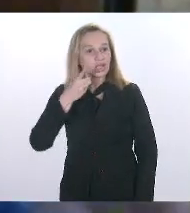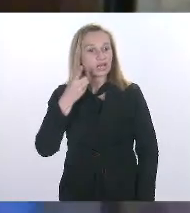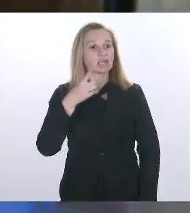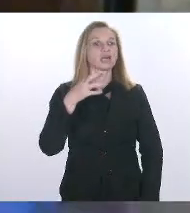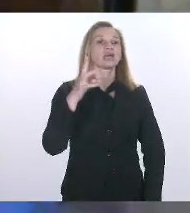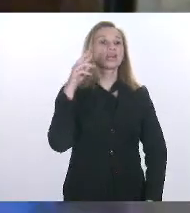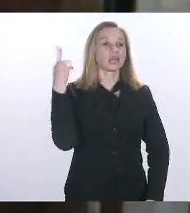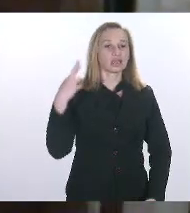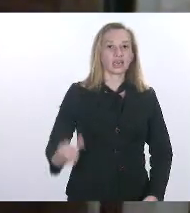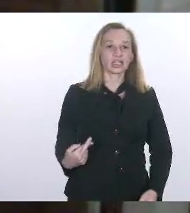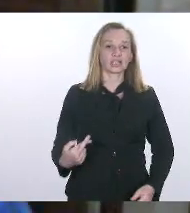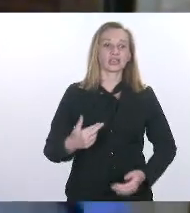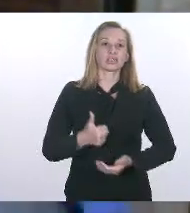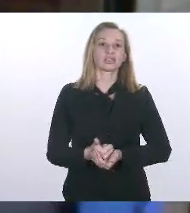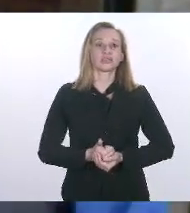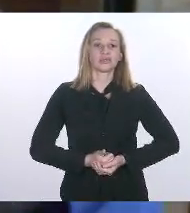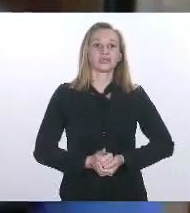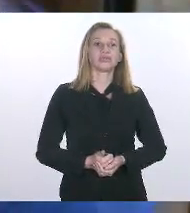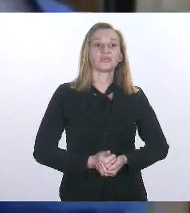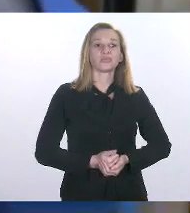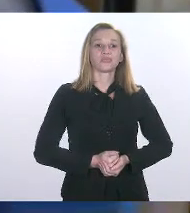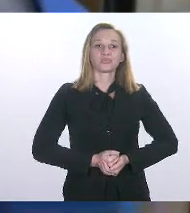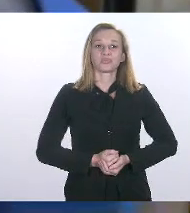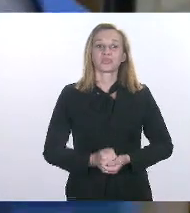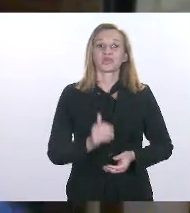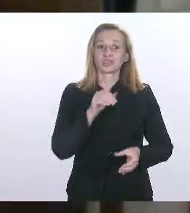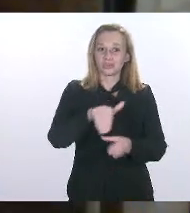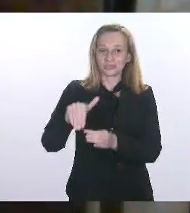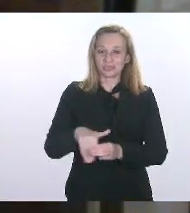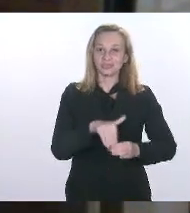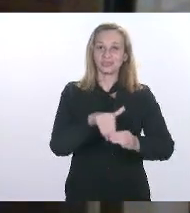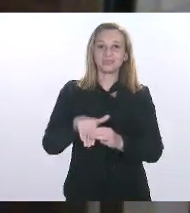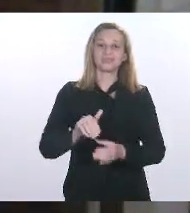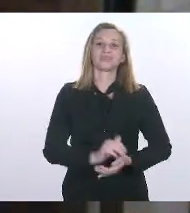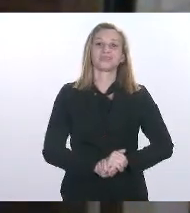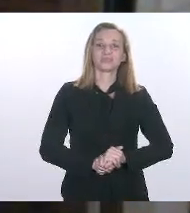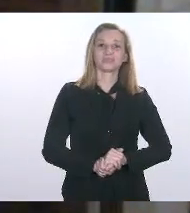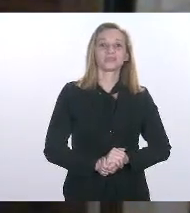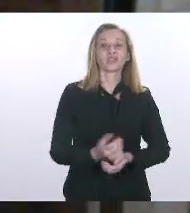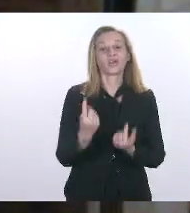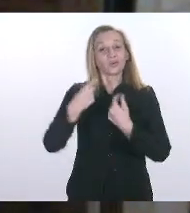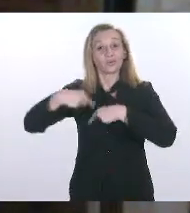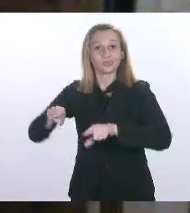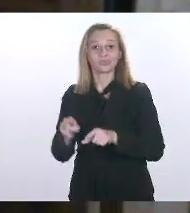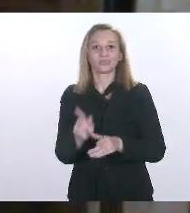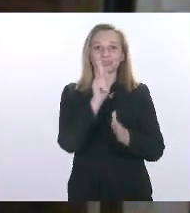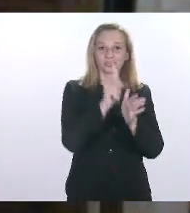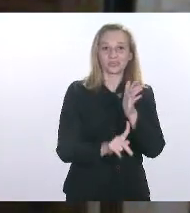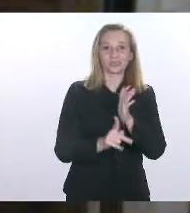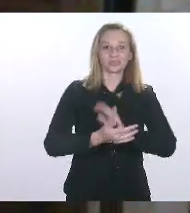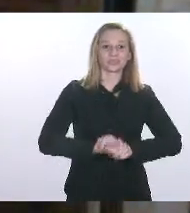mil habitações. Então, eu estou votando no mérito contrário ao projeto.